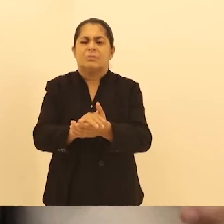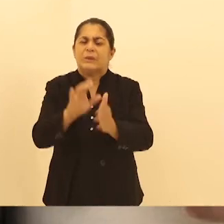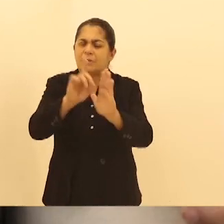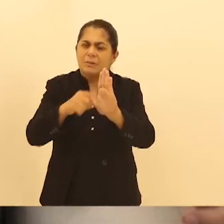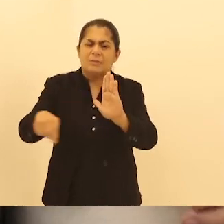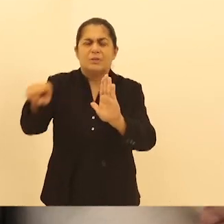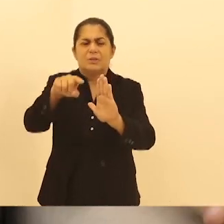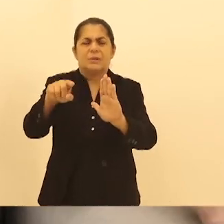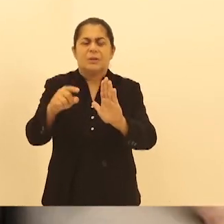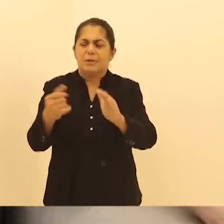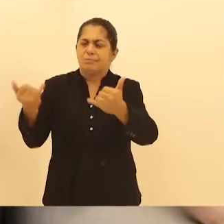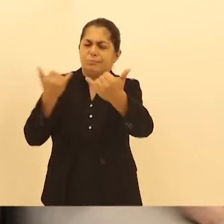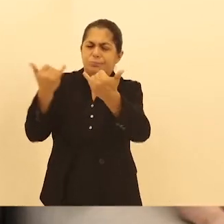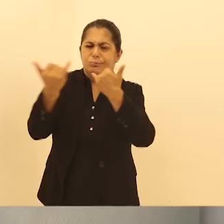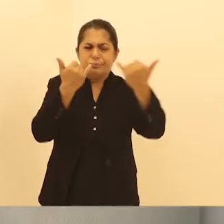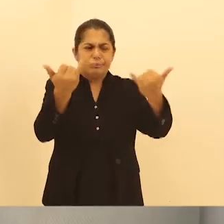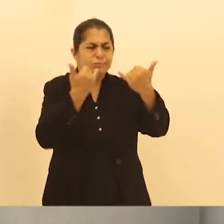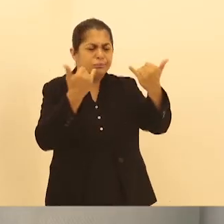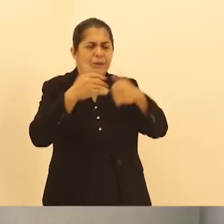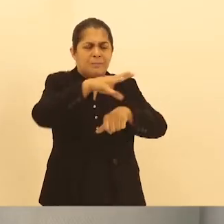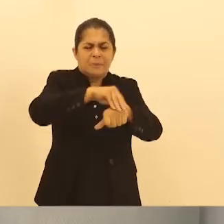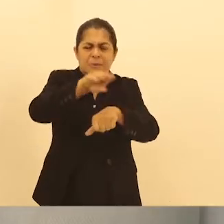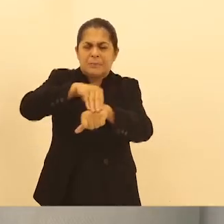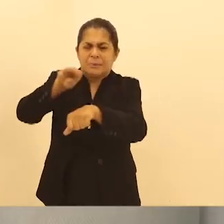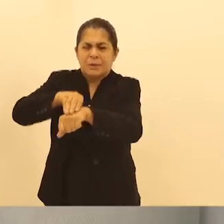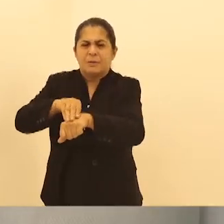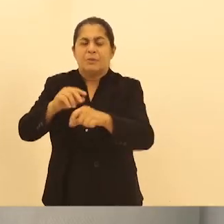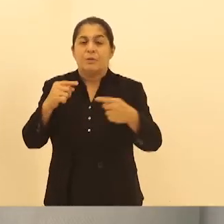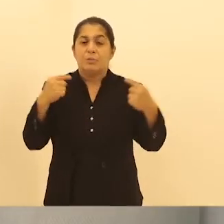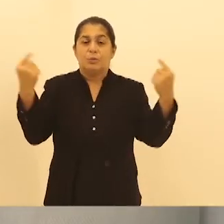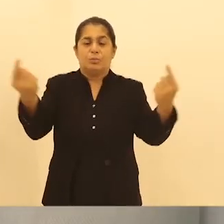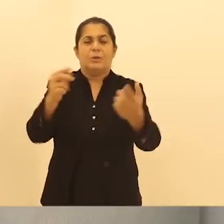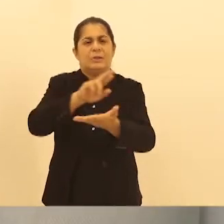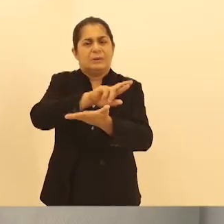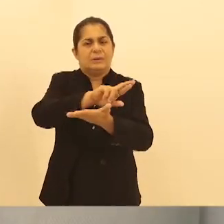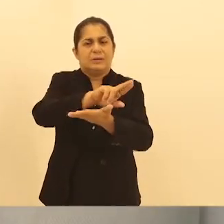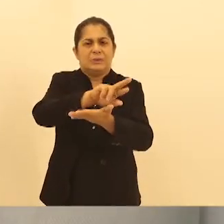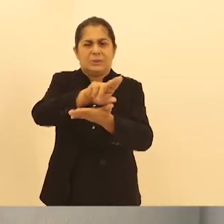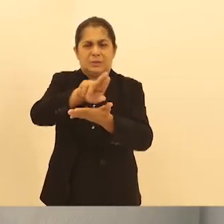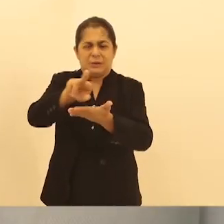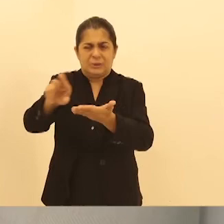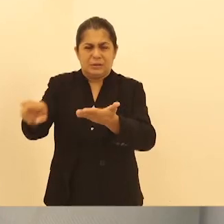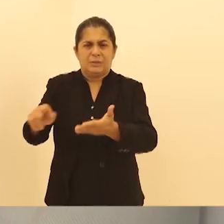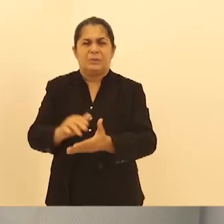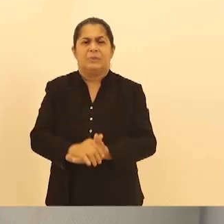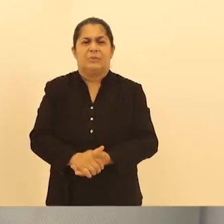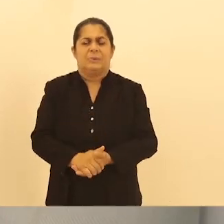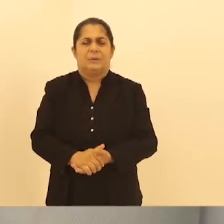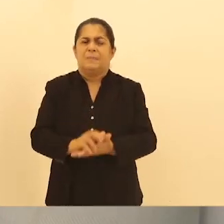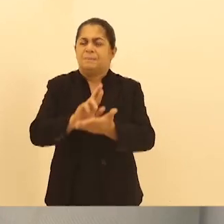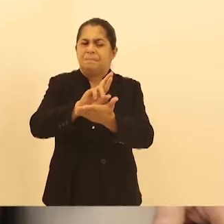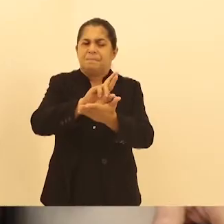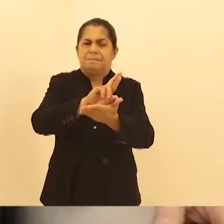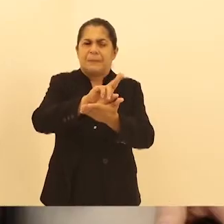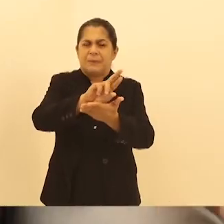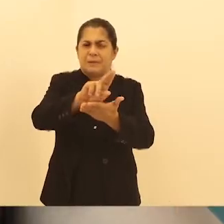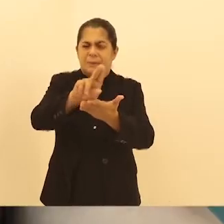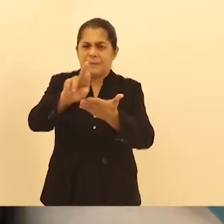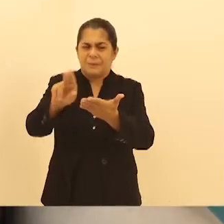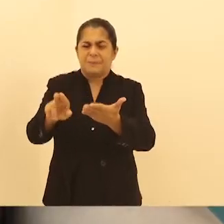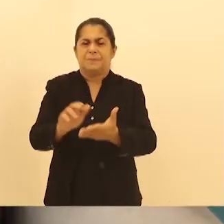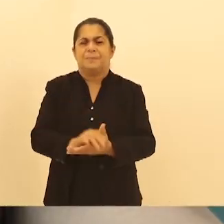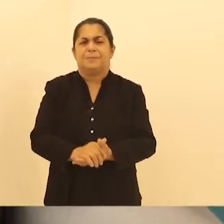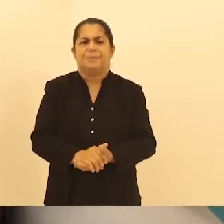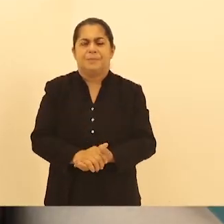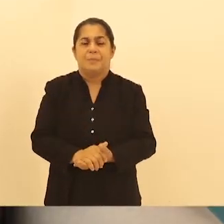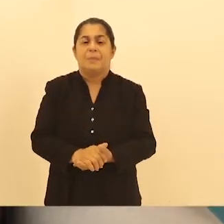receber essas manifestações para todos os tipos de de funções